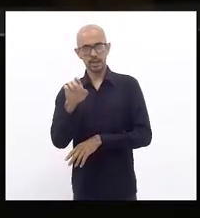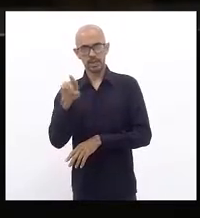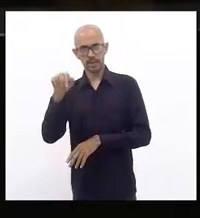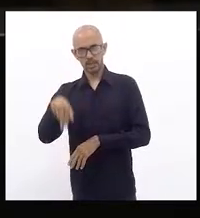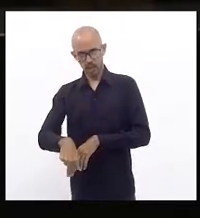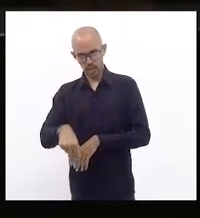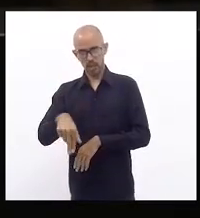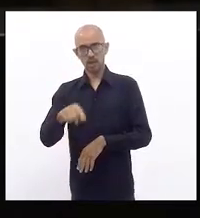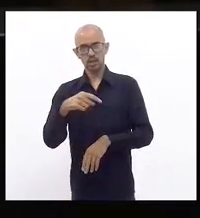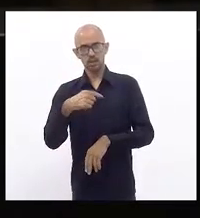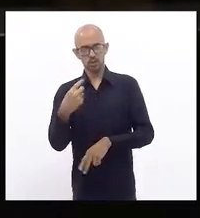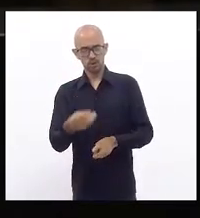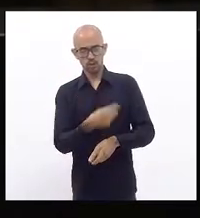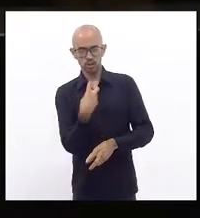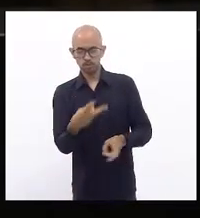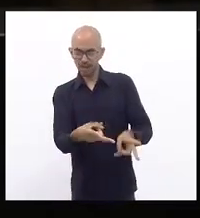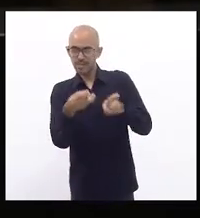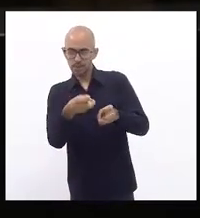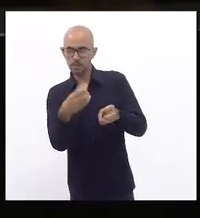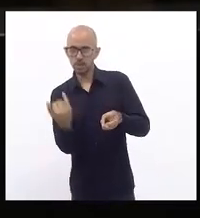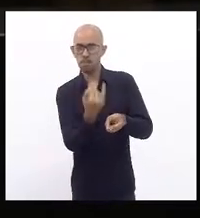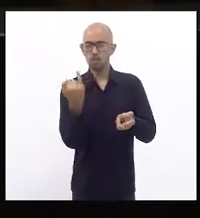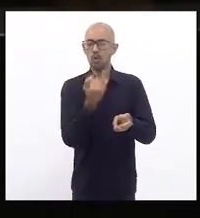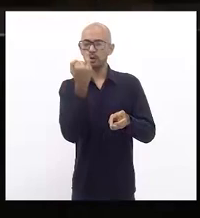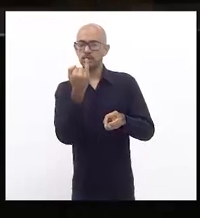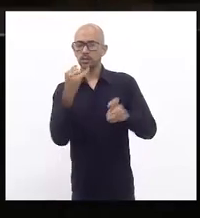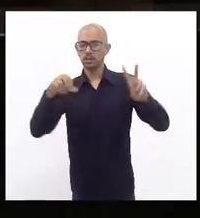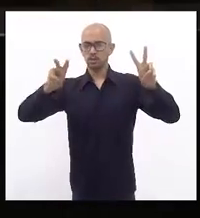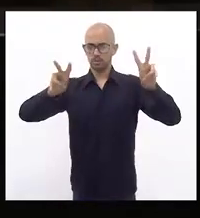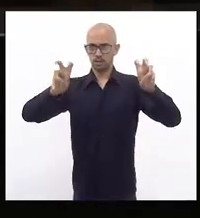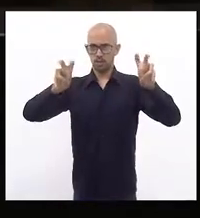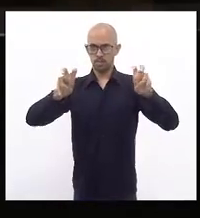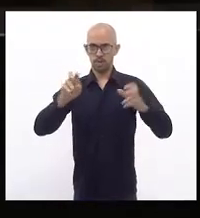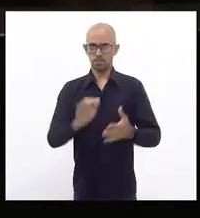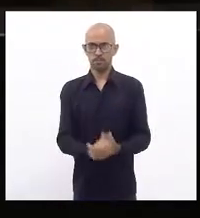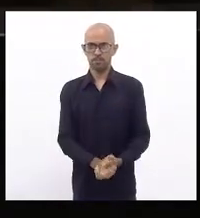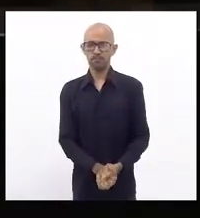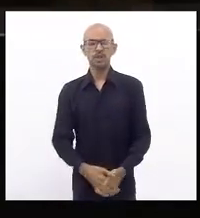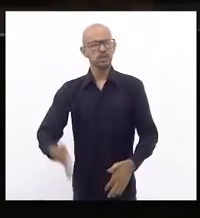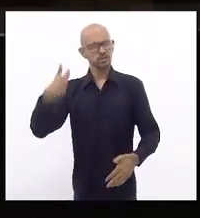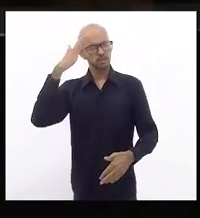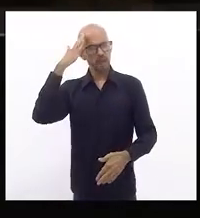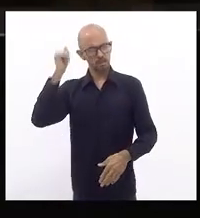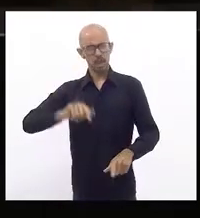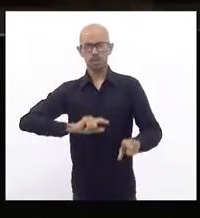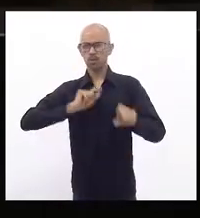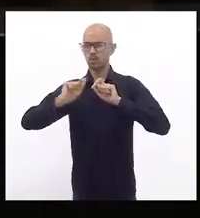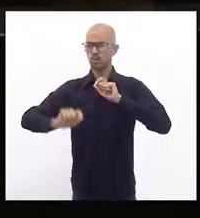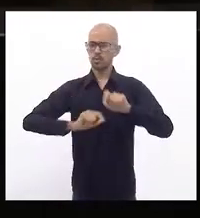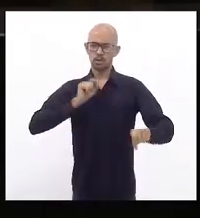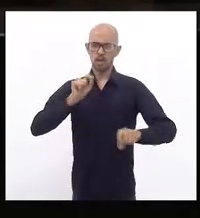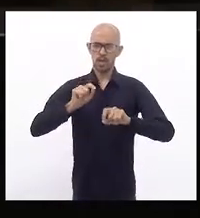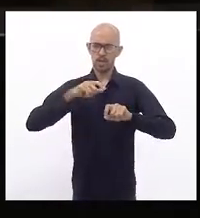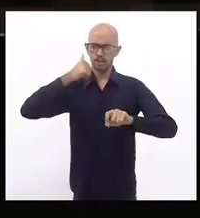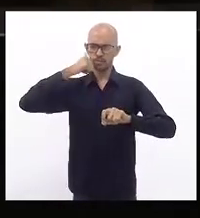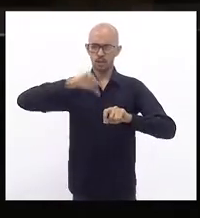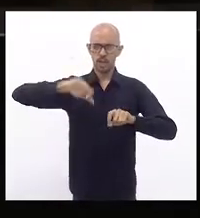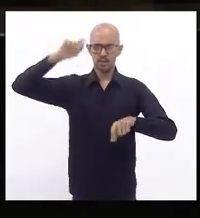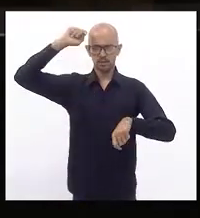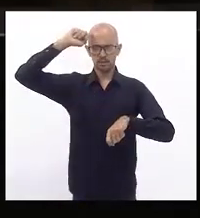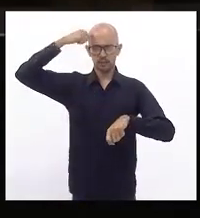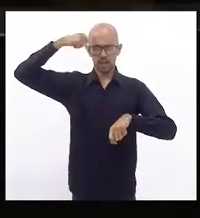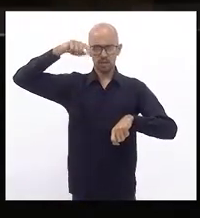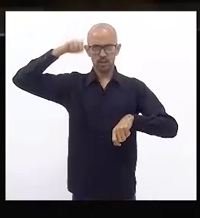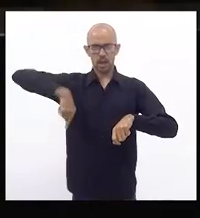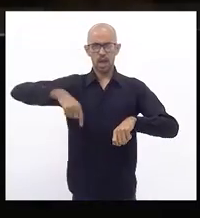a importância desse tema ainda hoje, sabendo, deputada Renata Souza, deputada Tiaju, que as mulheres negras são